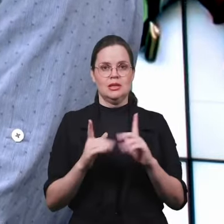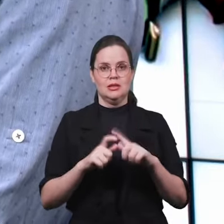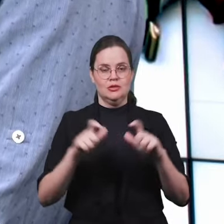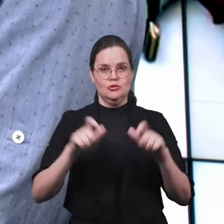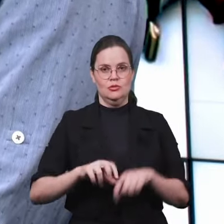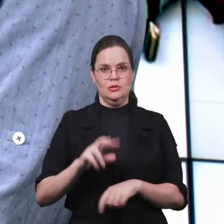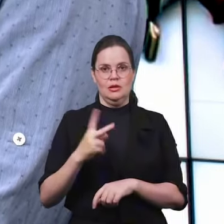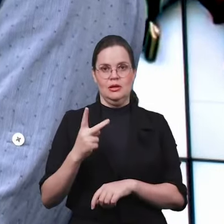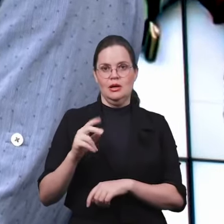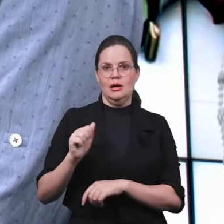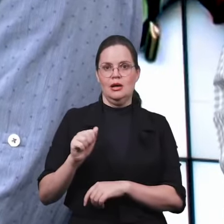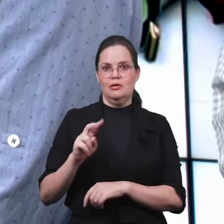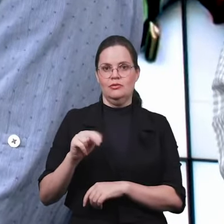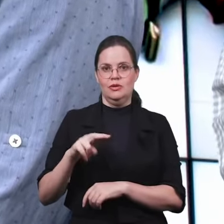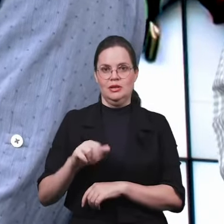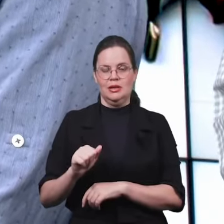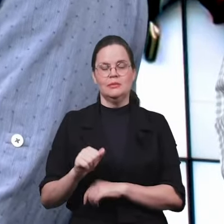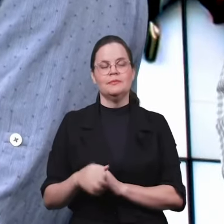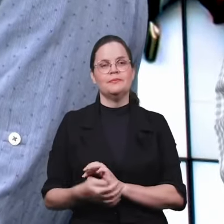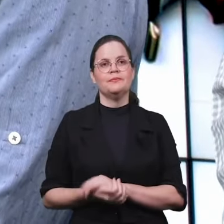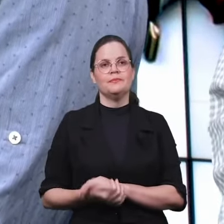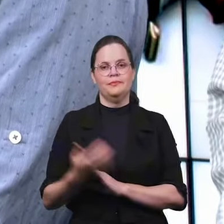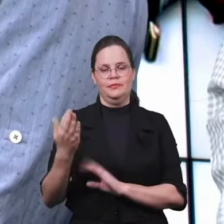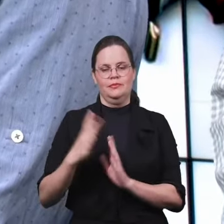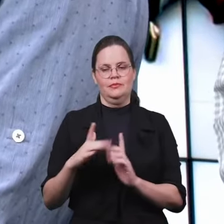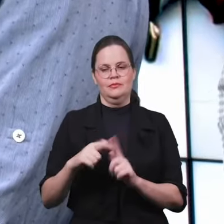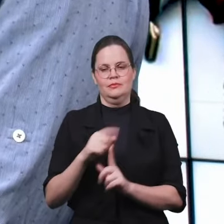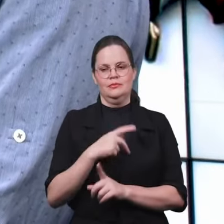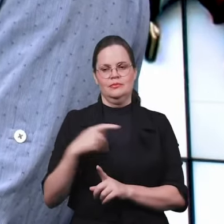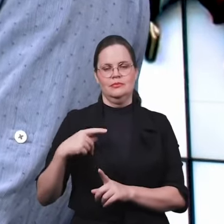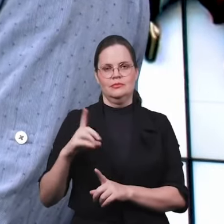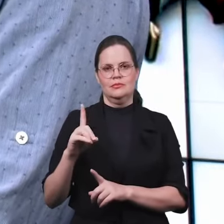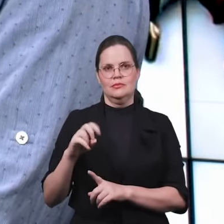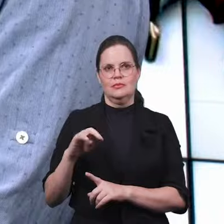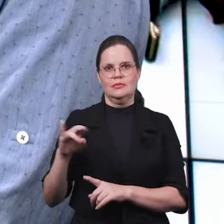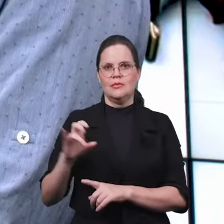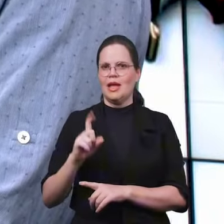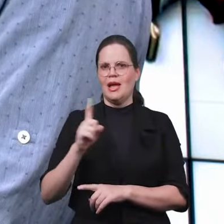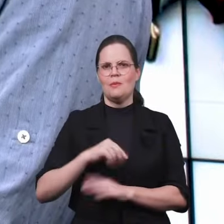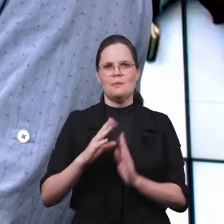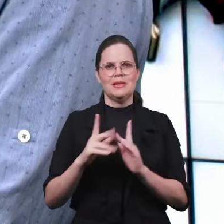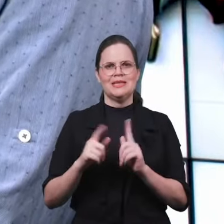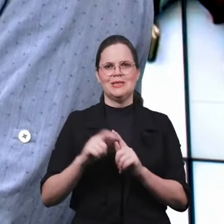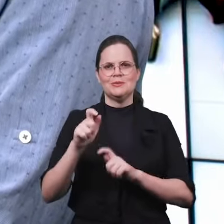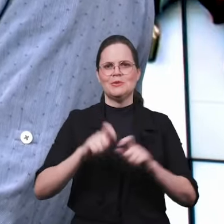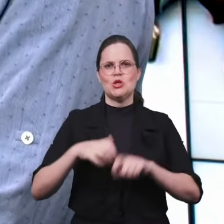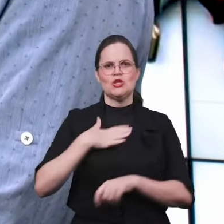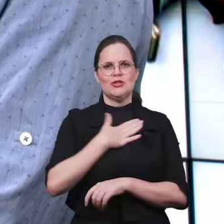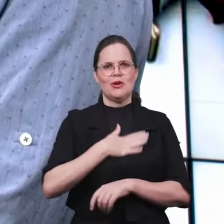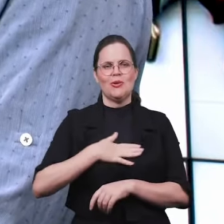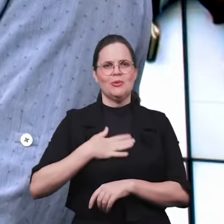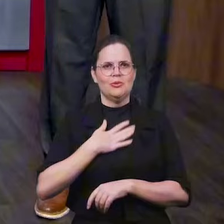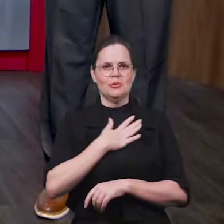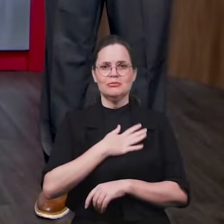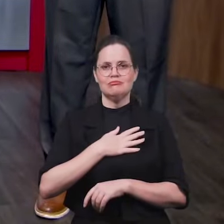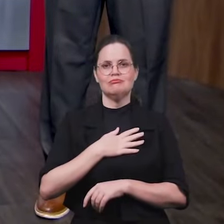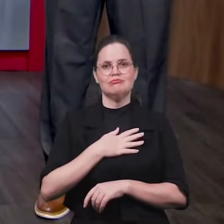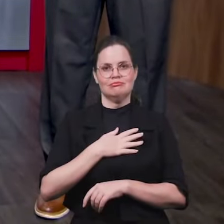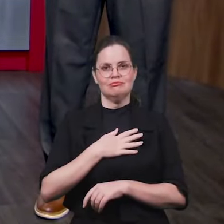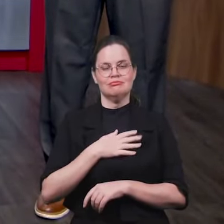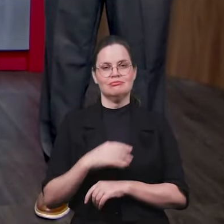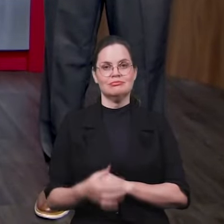nossa em Havana, lá onde está a igreja assim, do pastor Denis, é uma igreja muito querida, assim,